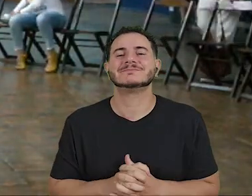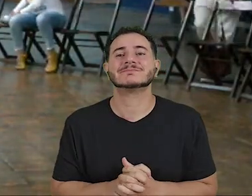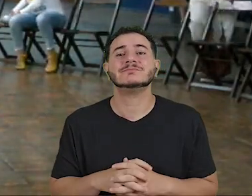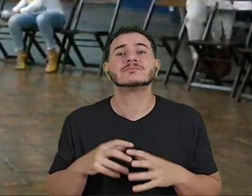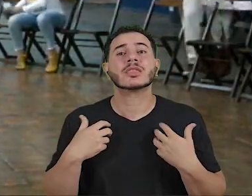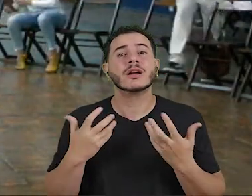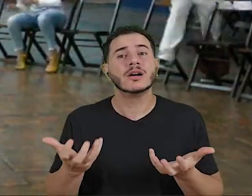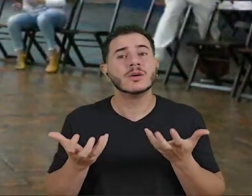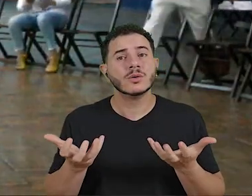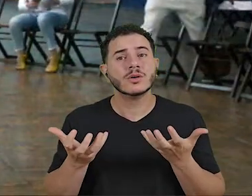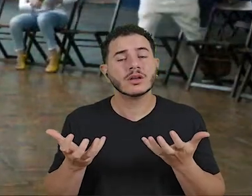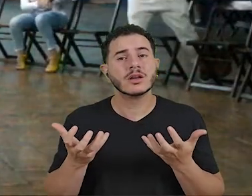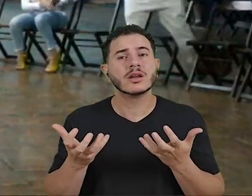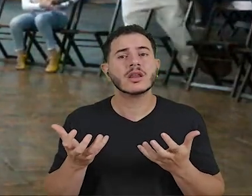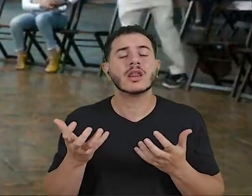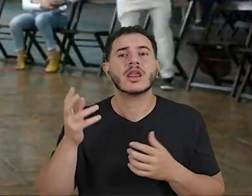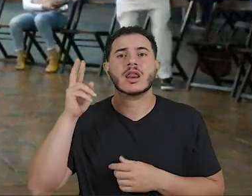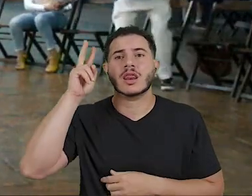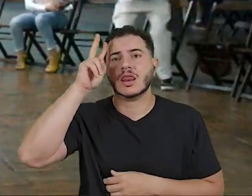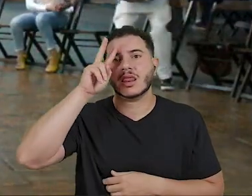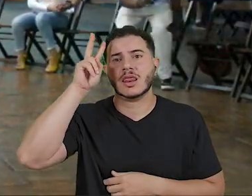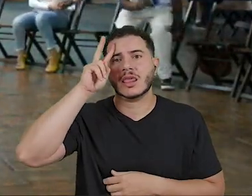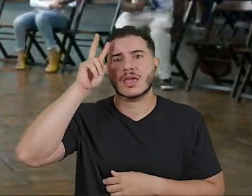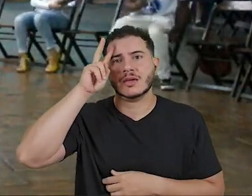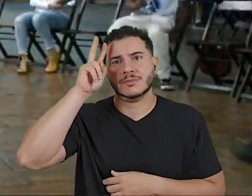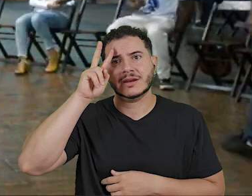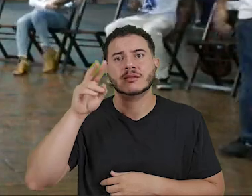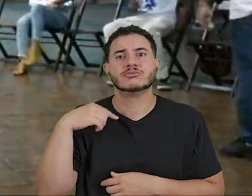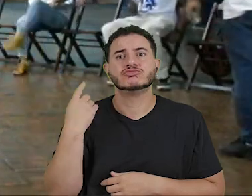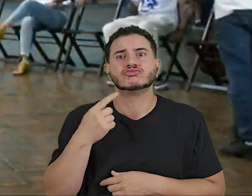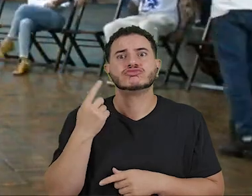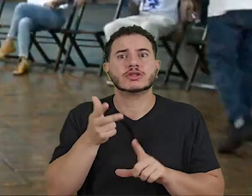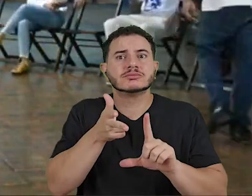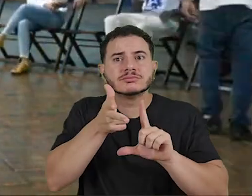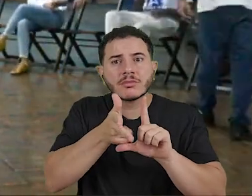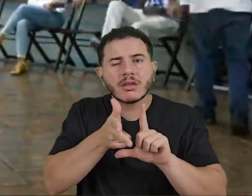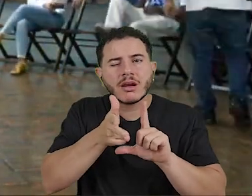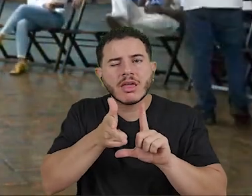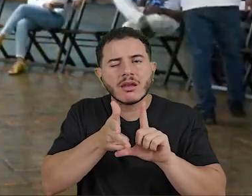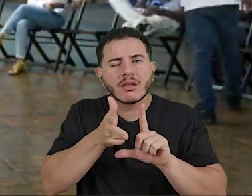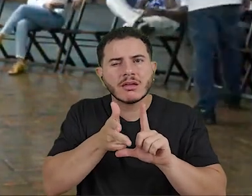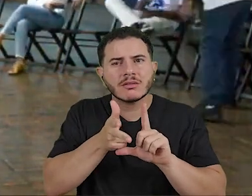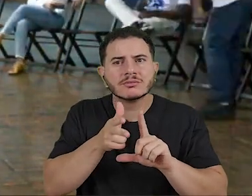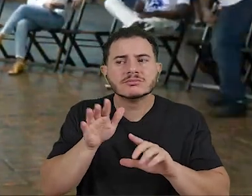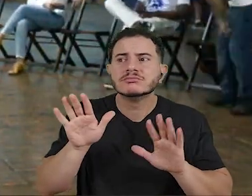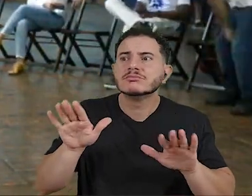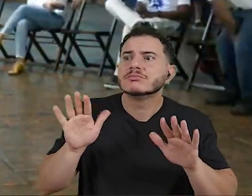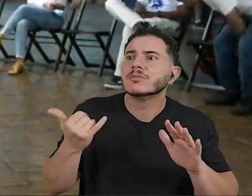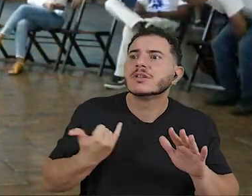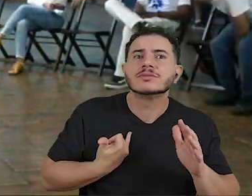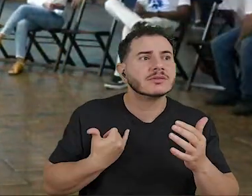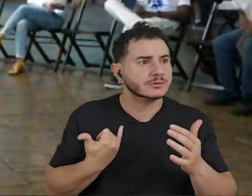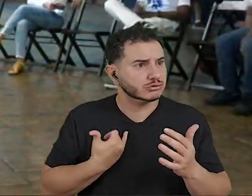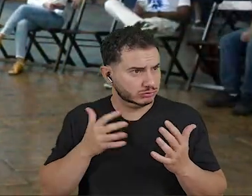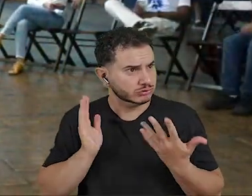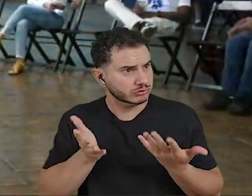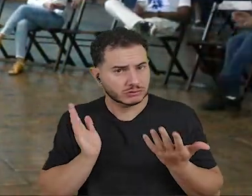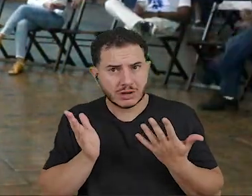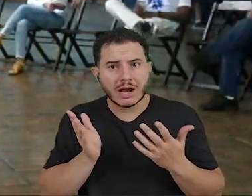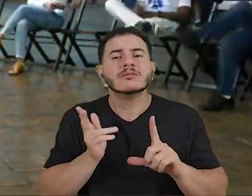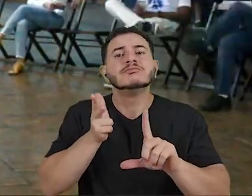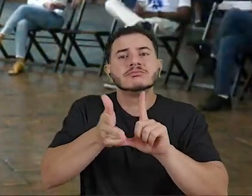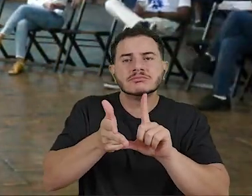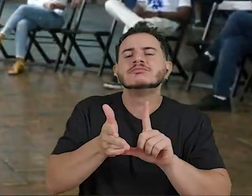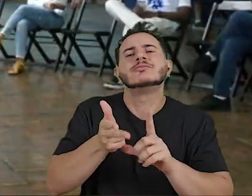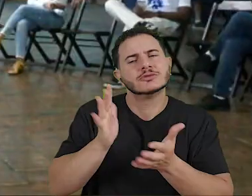Eu queria lembrar que a gente está fazendo transmissão, é isso, produção? Eu estou parado, olha lá. Alô, produção, transmissão ao vivo? Vai ao rolar? vivo,